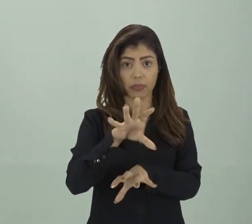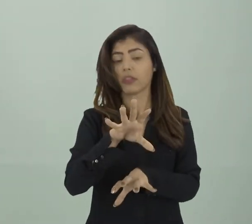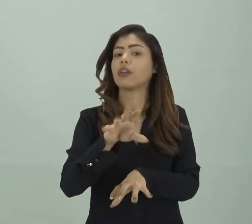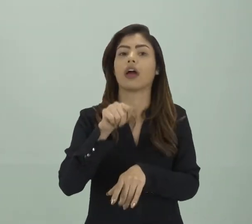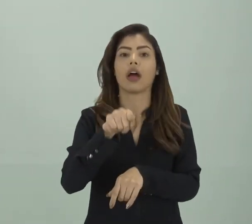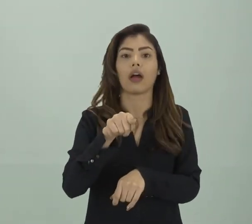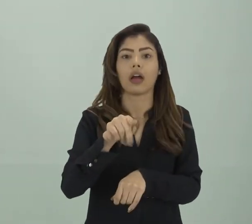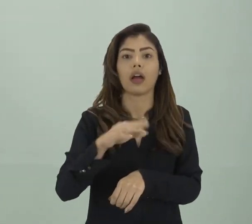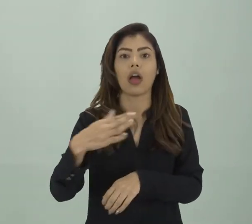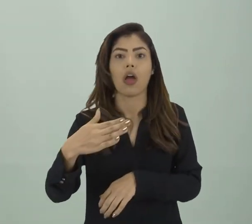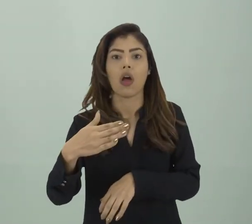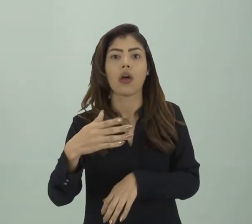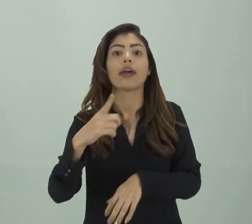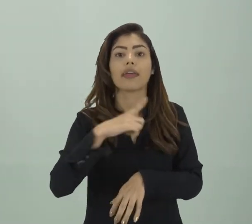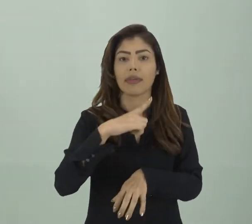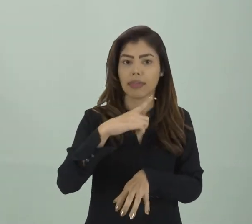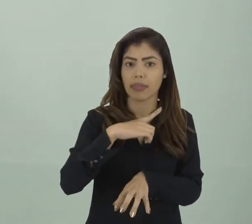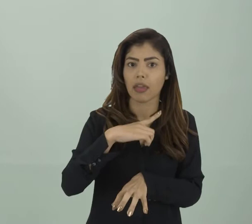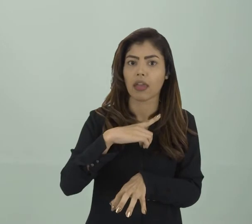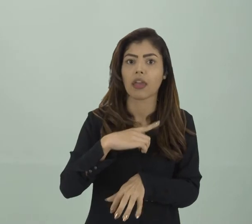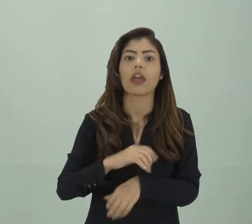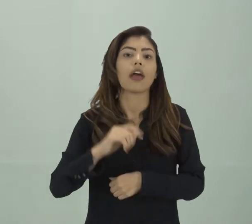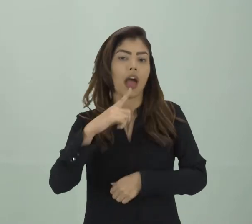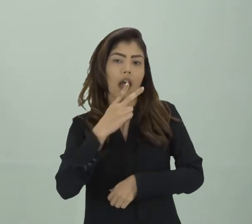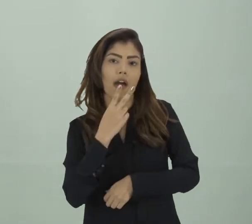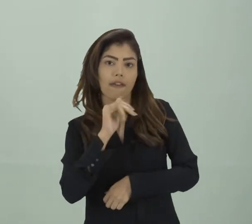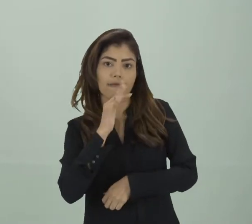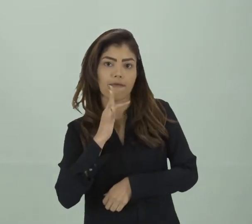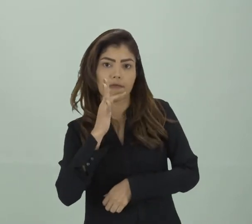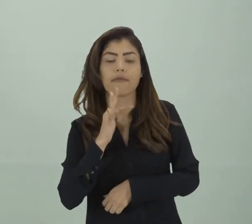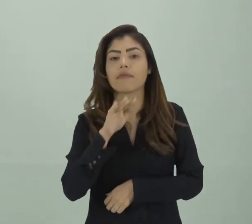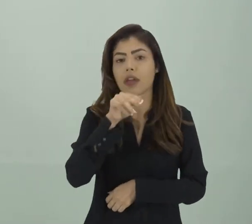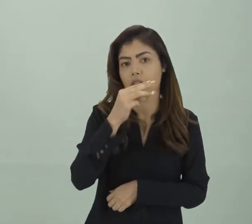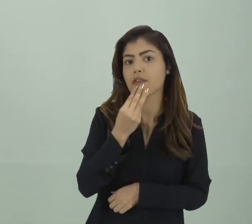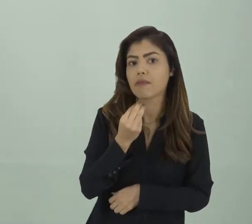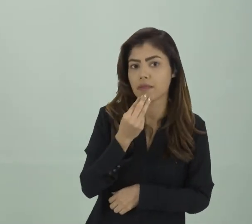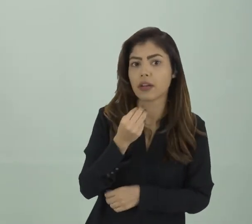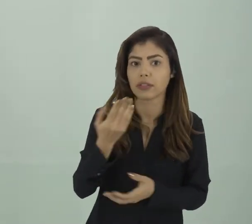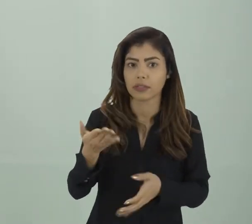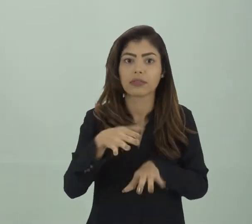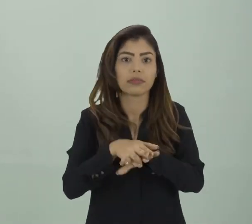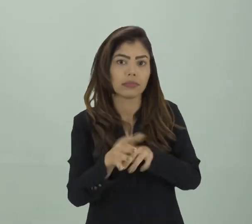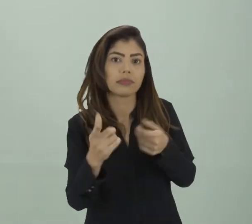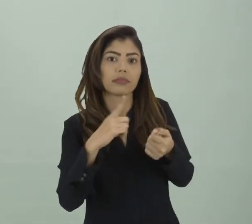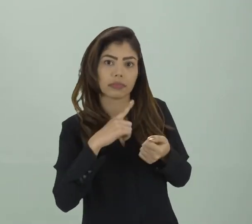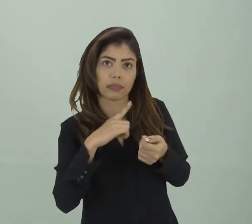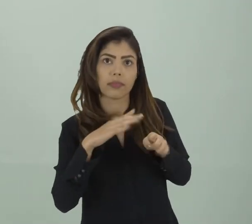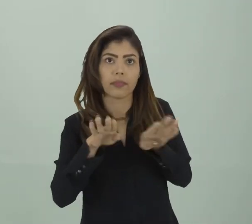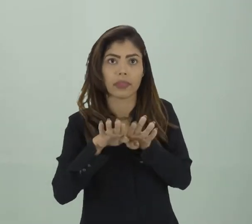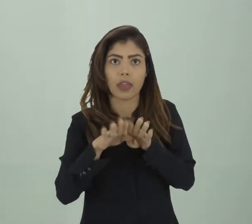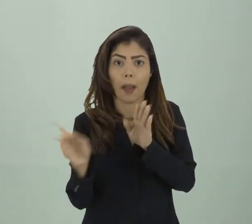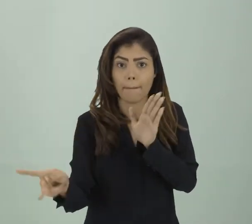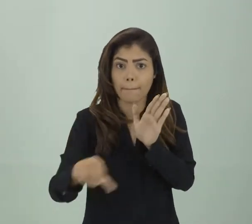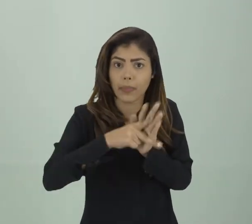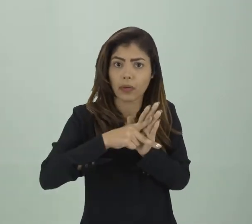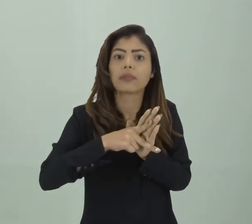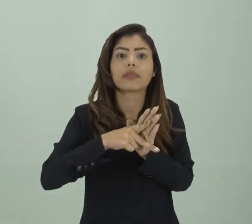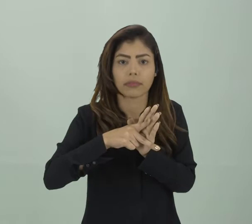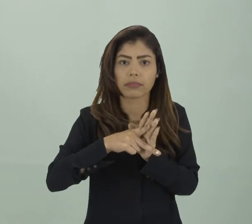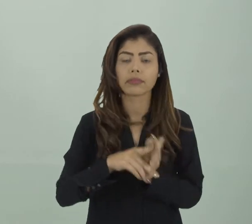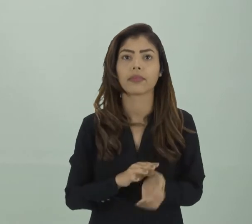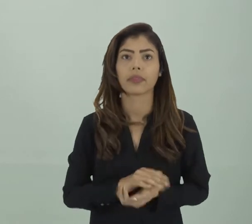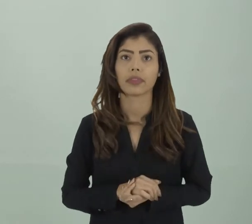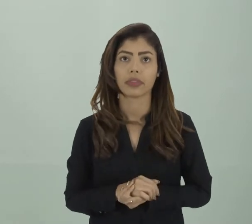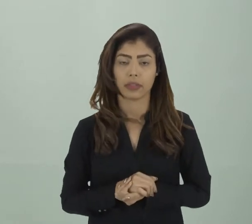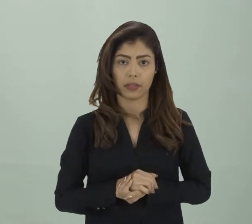no momento do acasalamento, né, a fecundação ela é interna, ela é dentro da própria fêmea. E outra